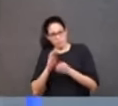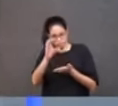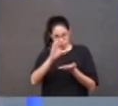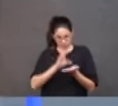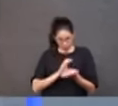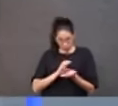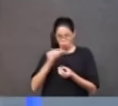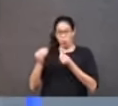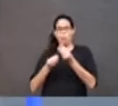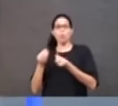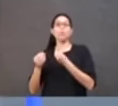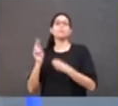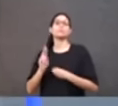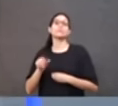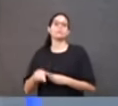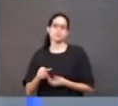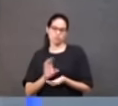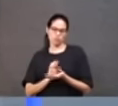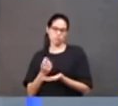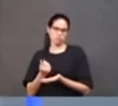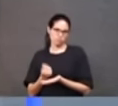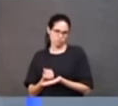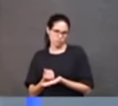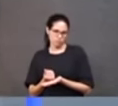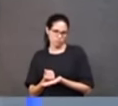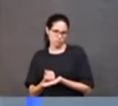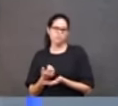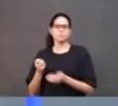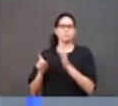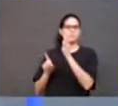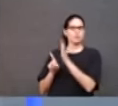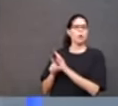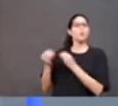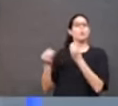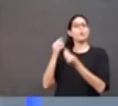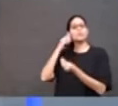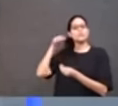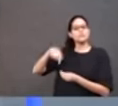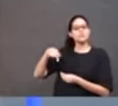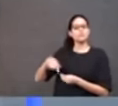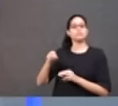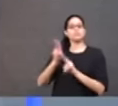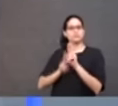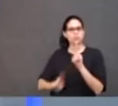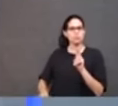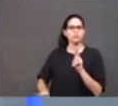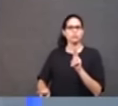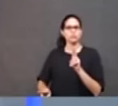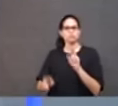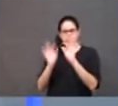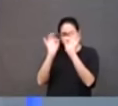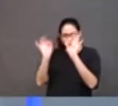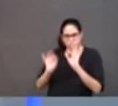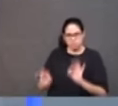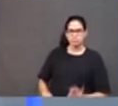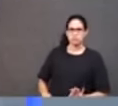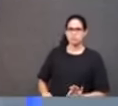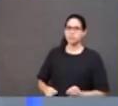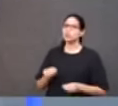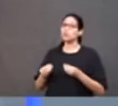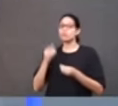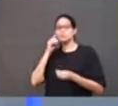recursos. A pergunta que eu faço é: como é que o senhor vê o planejamento na UFO e de que forma pretende atuar nessa disciplina, em